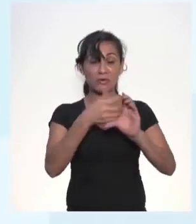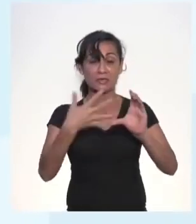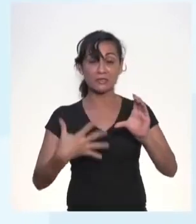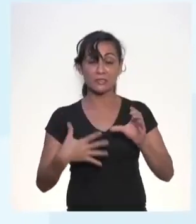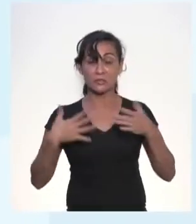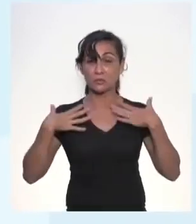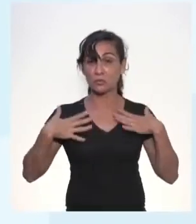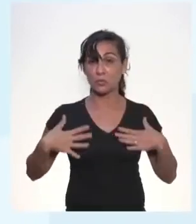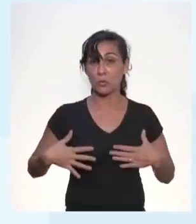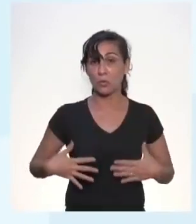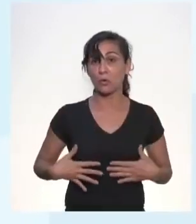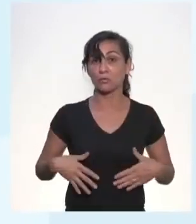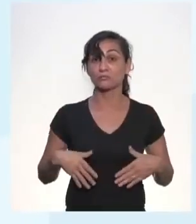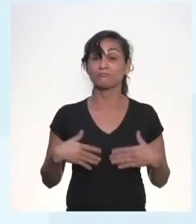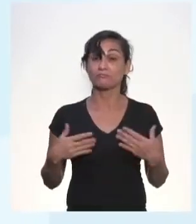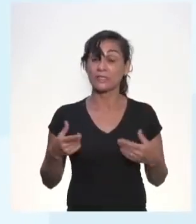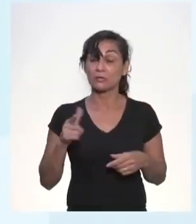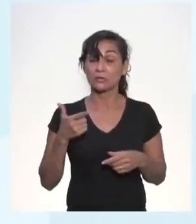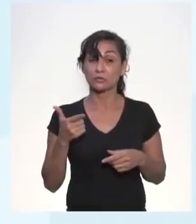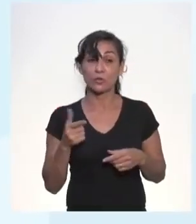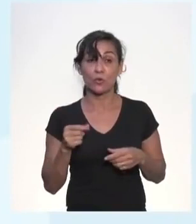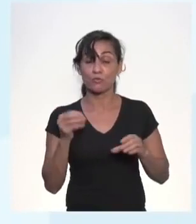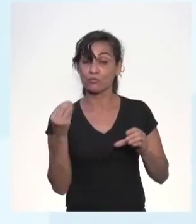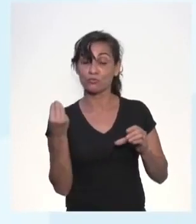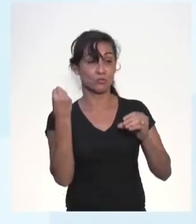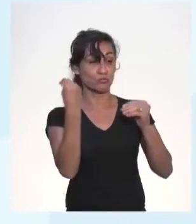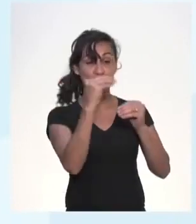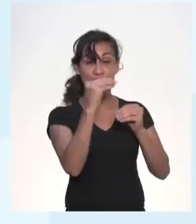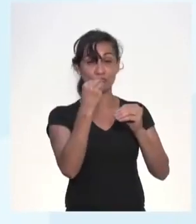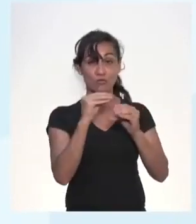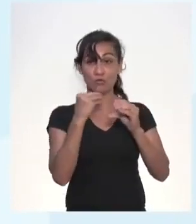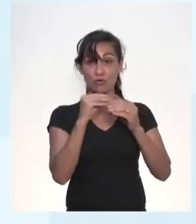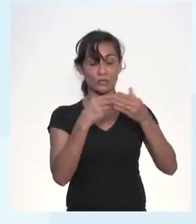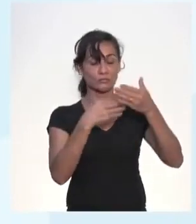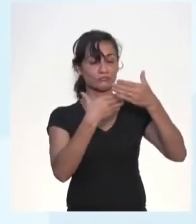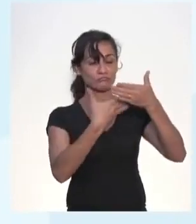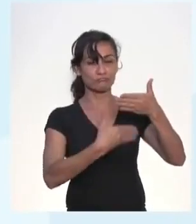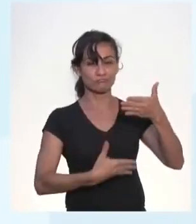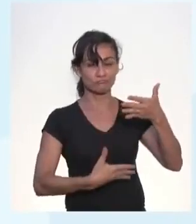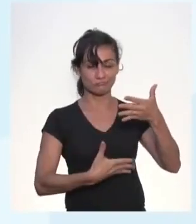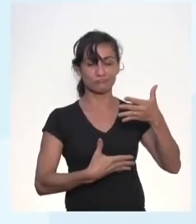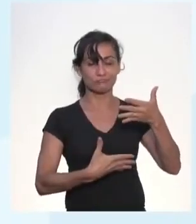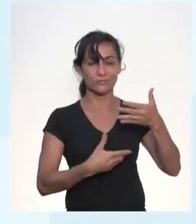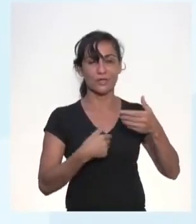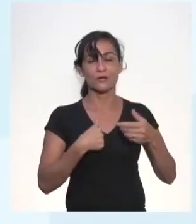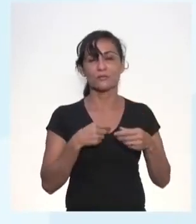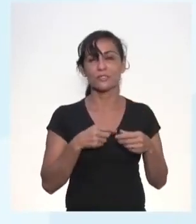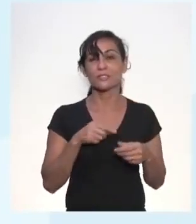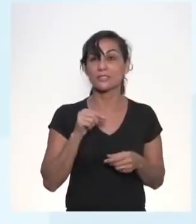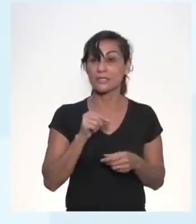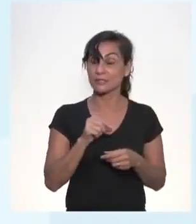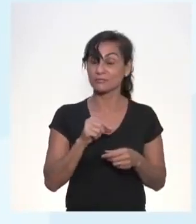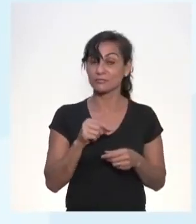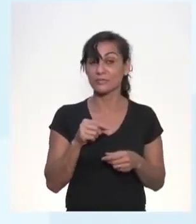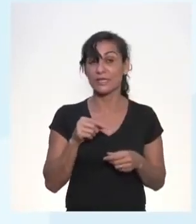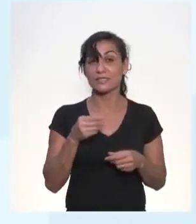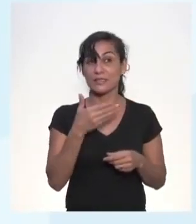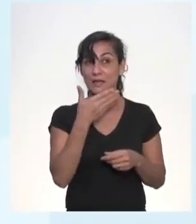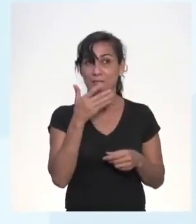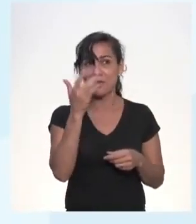conseguem perceber isso aí, Elaine? Vamos lá, ainda não colocaram. Vamos ver se eles conseguem sem a gente parar, porque essa tá bem fácil,